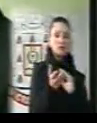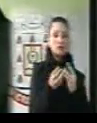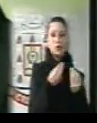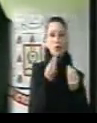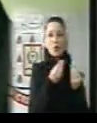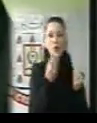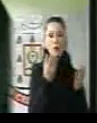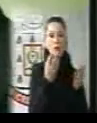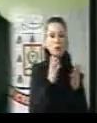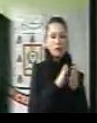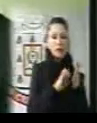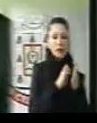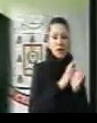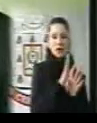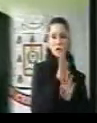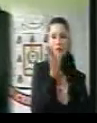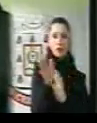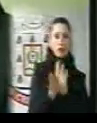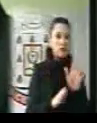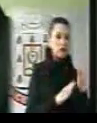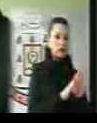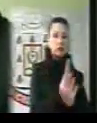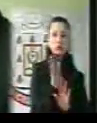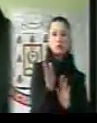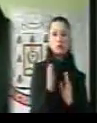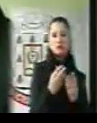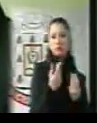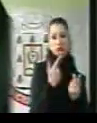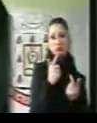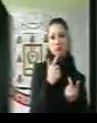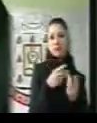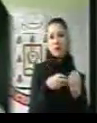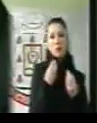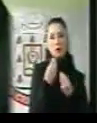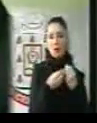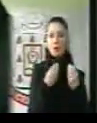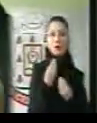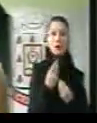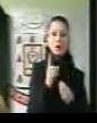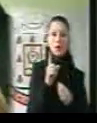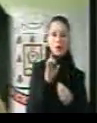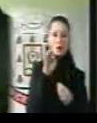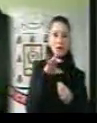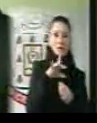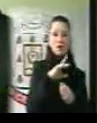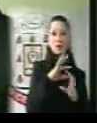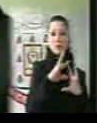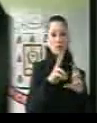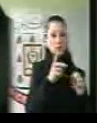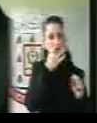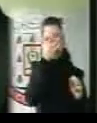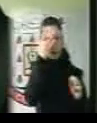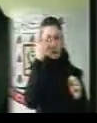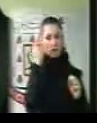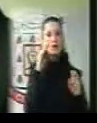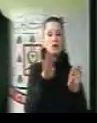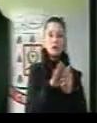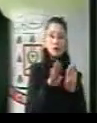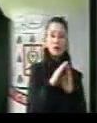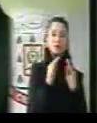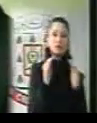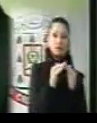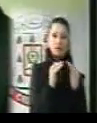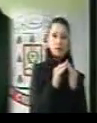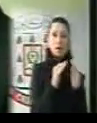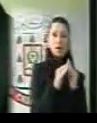escoamento dessa produção da Colmeia Industrial, e não somente da Colmeia Industrial, mas todos os moradores daquele bairro não têm